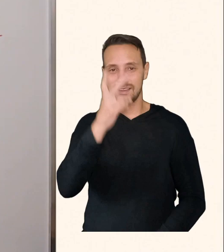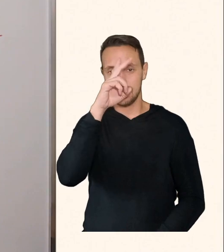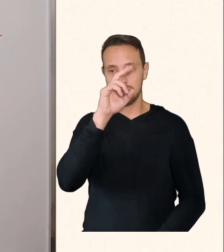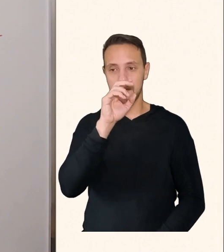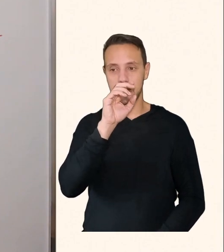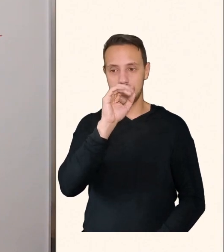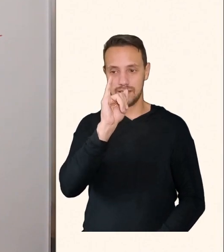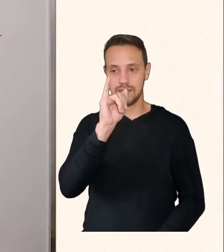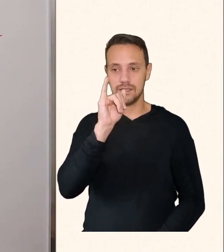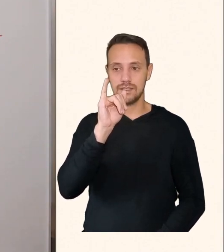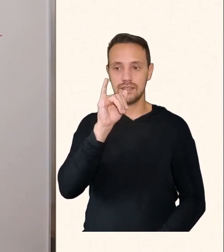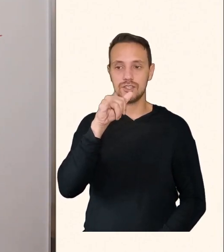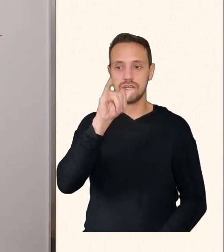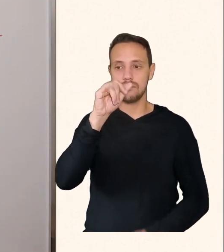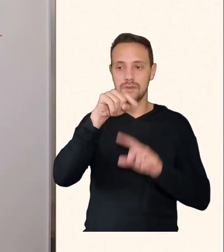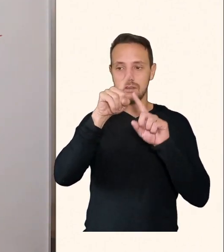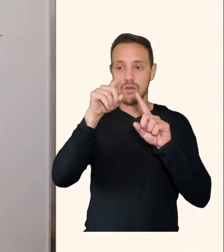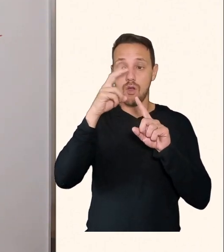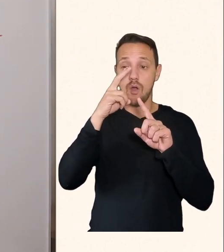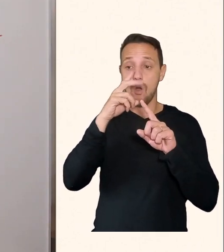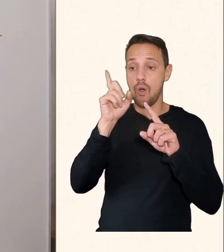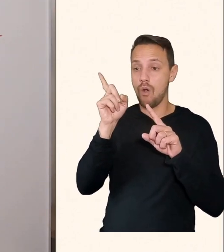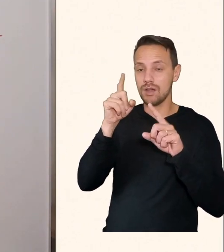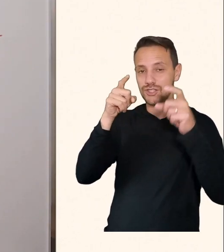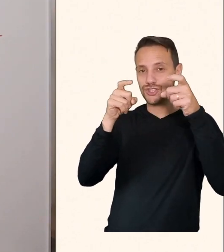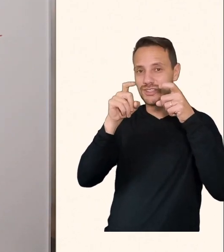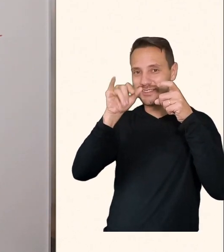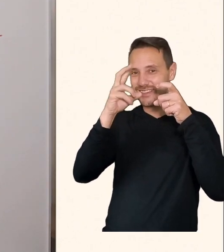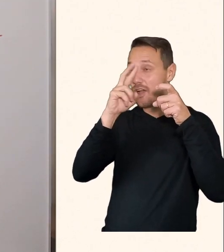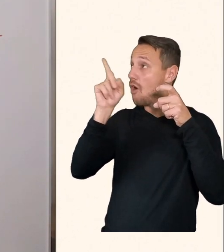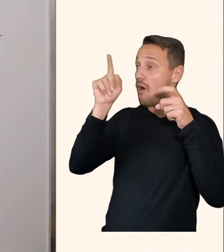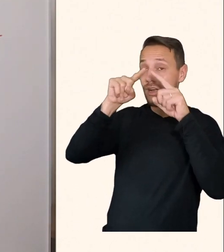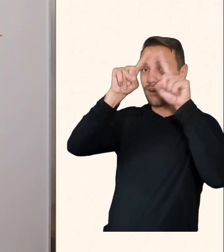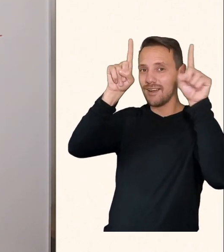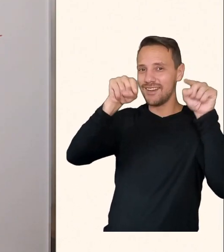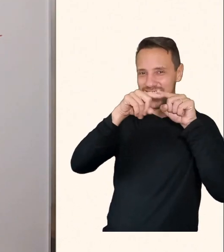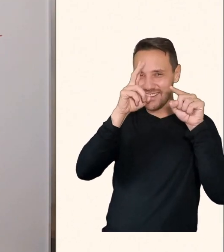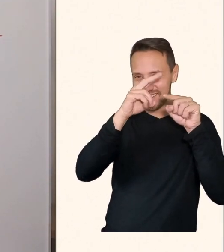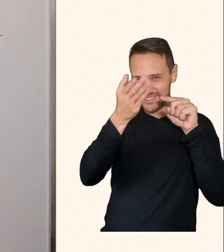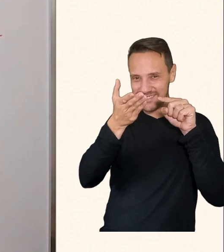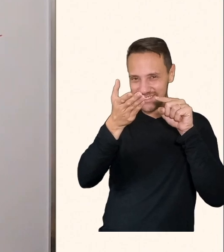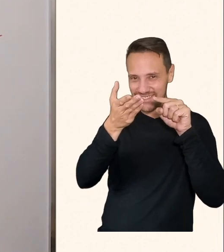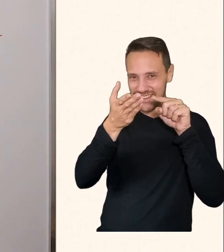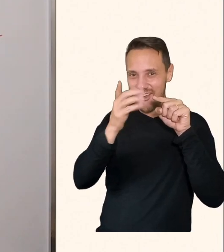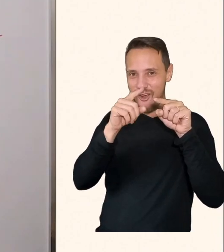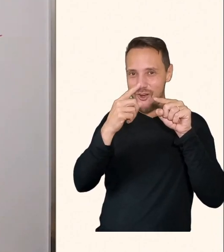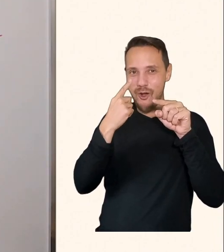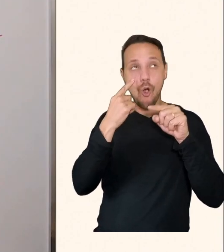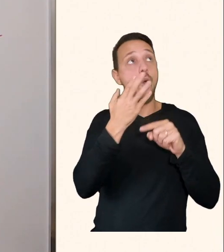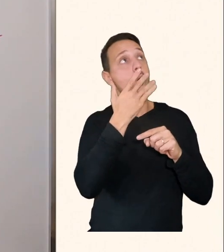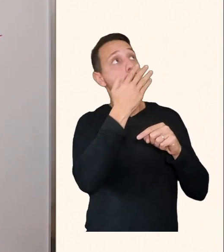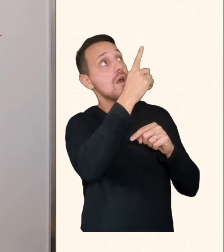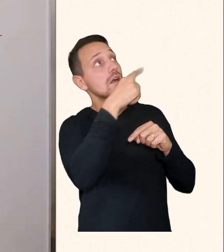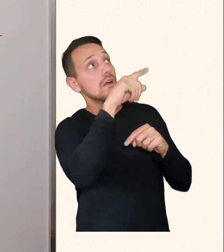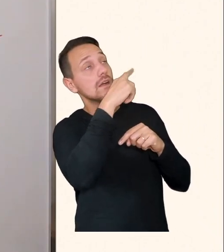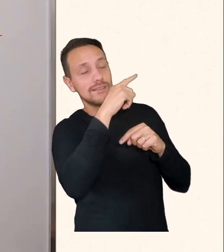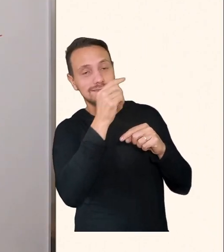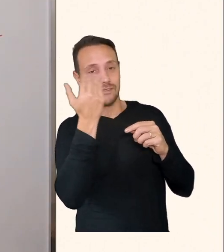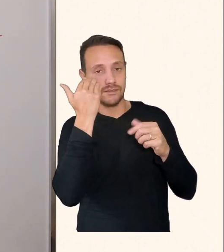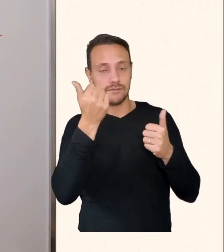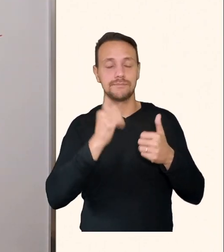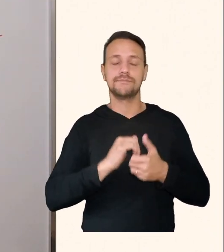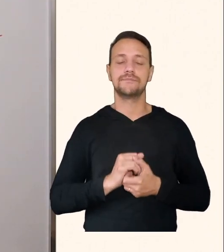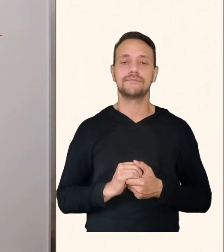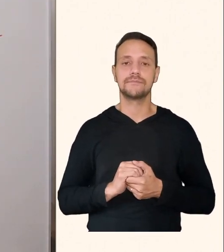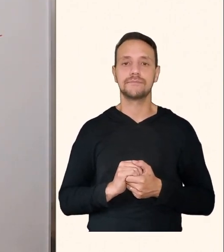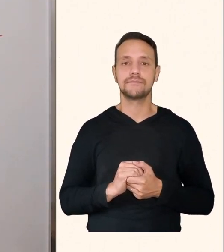K com I. K está aqui, ó. Tá vendo? Direção K com direção I. Está onde? Na direção Y. Beleza? Positivo